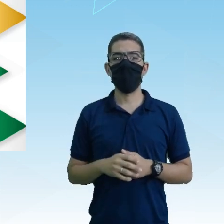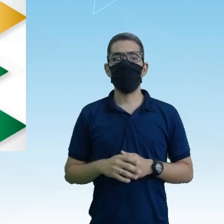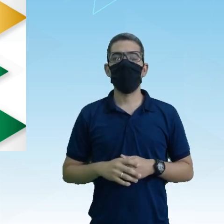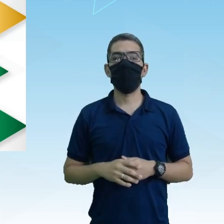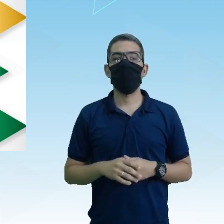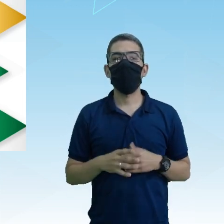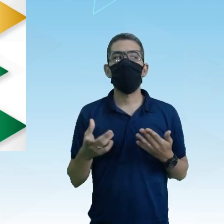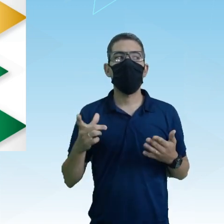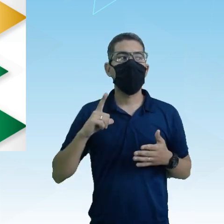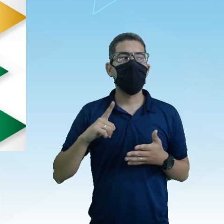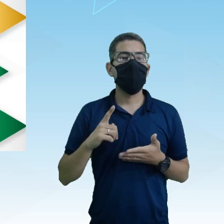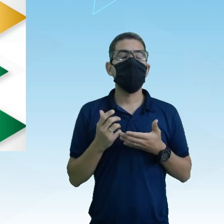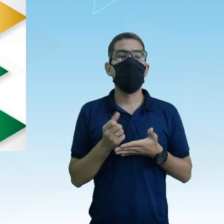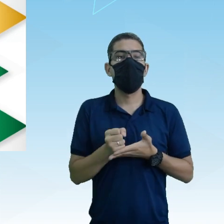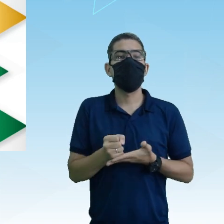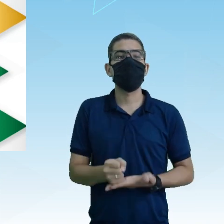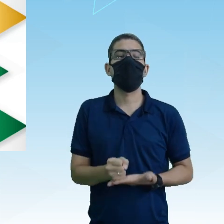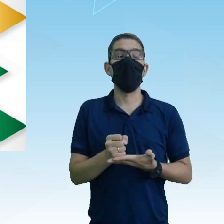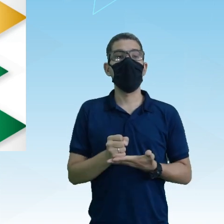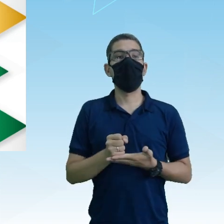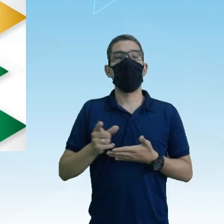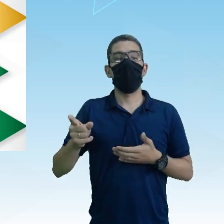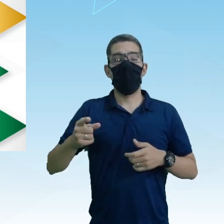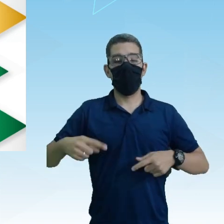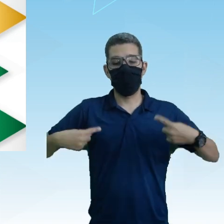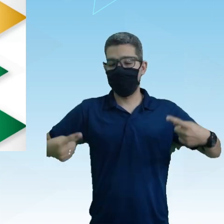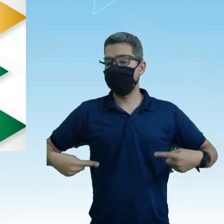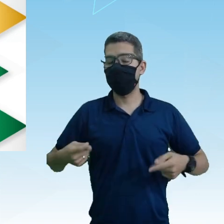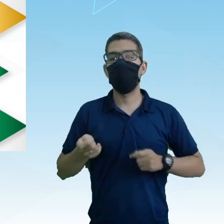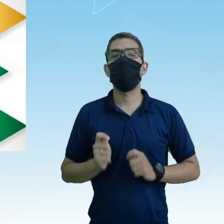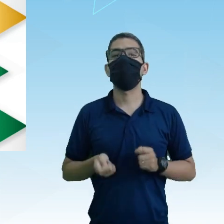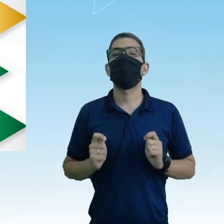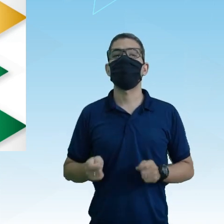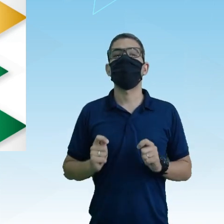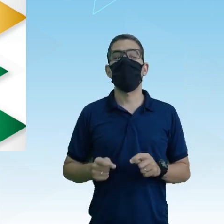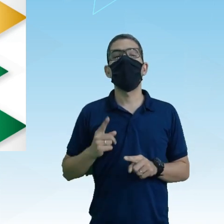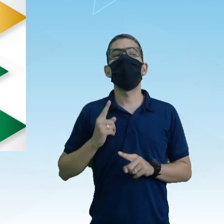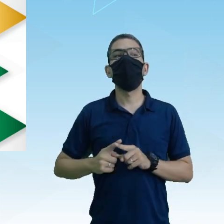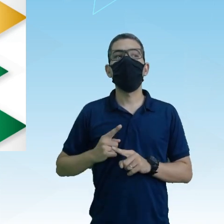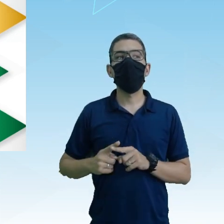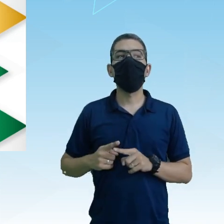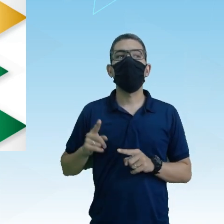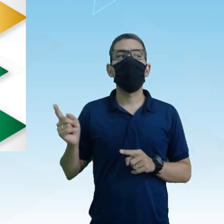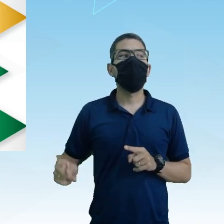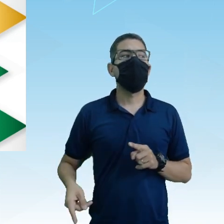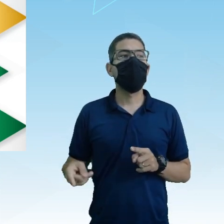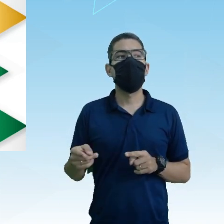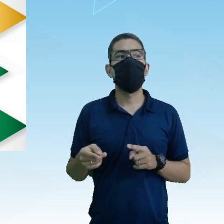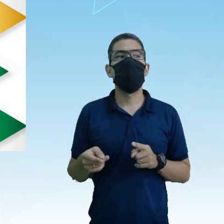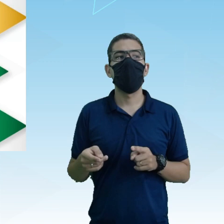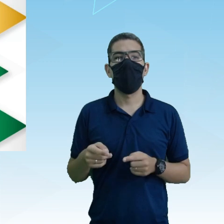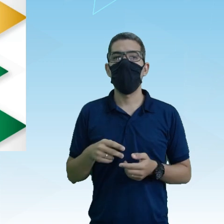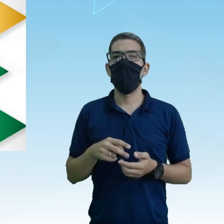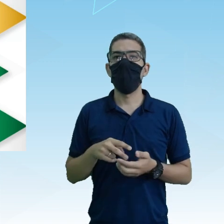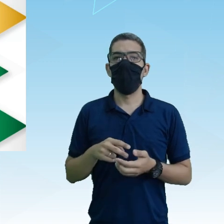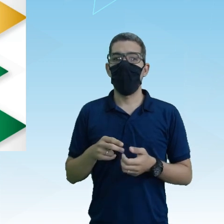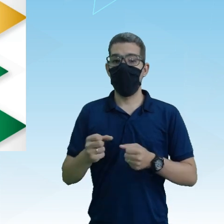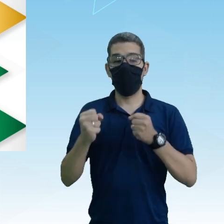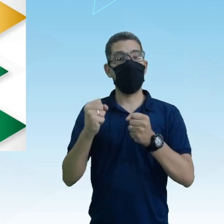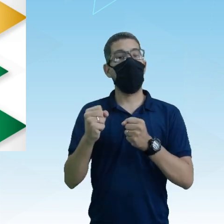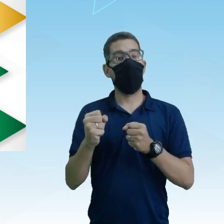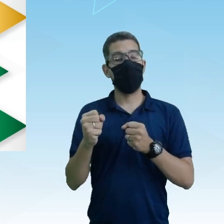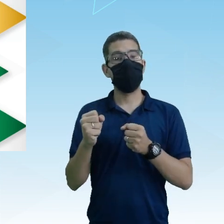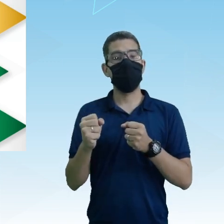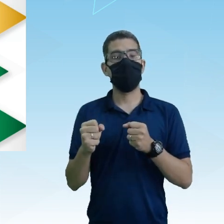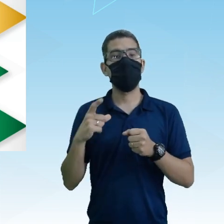uma sustentabilidade tão boa para os carros de guerra, porque eles eram extremamente resistentes quando eles eram